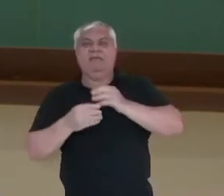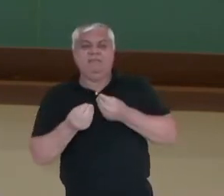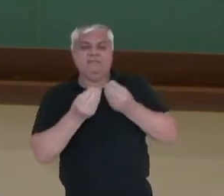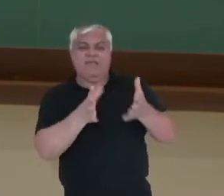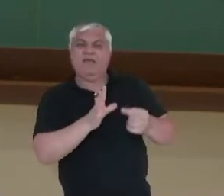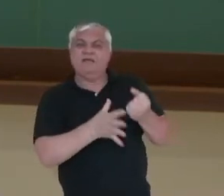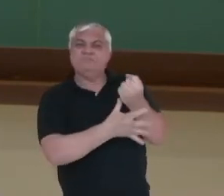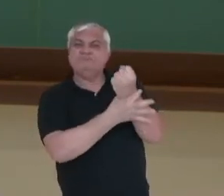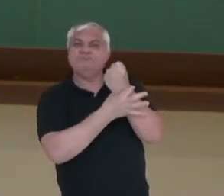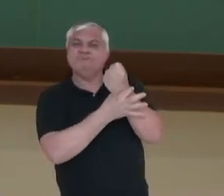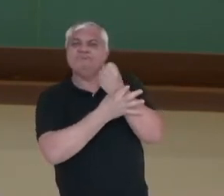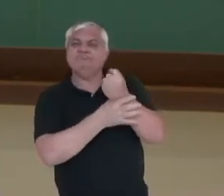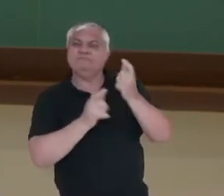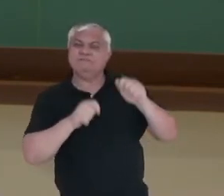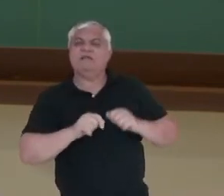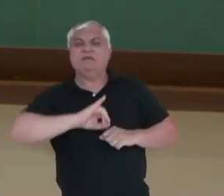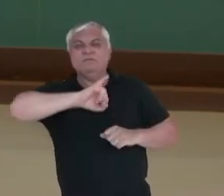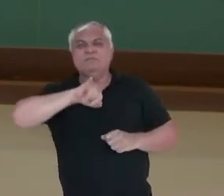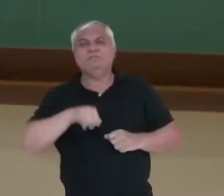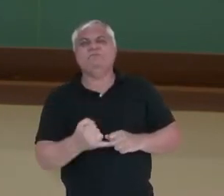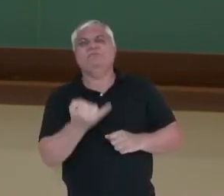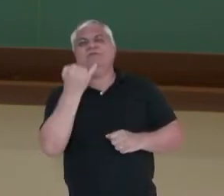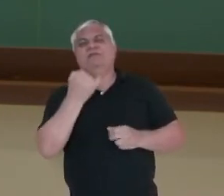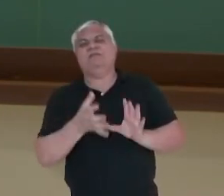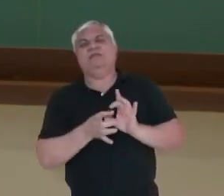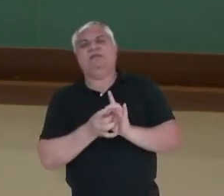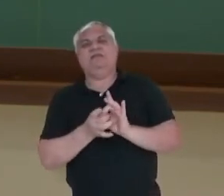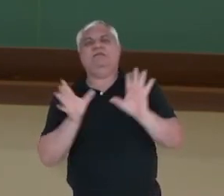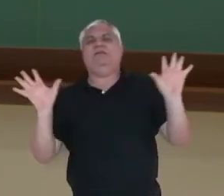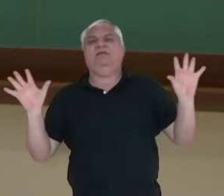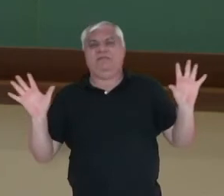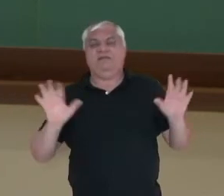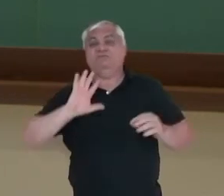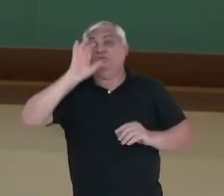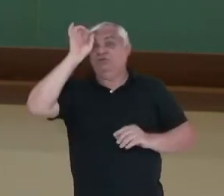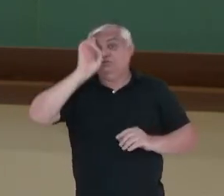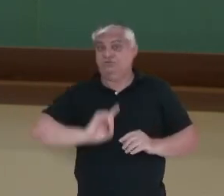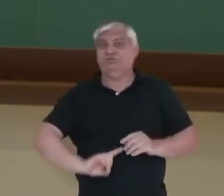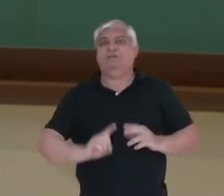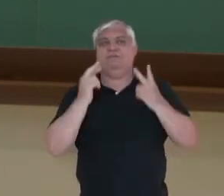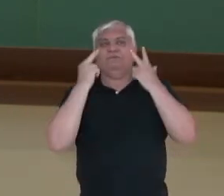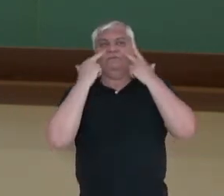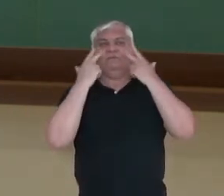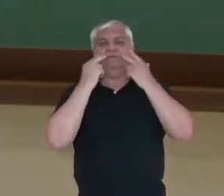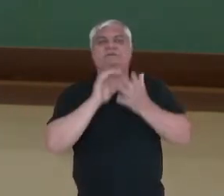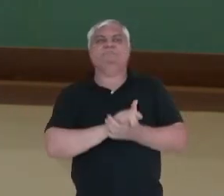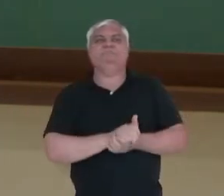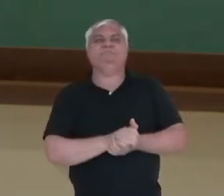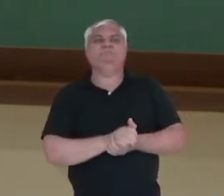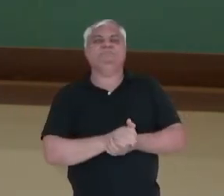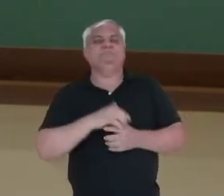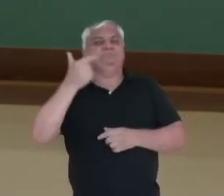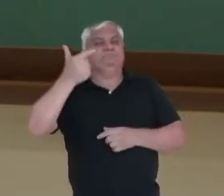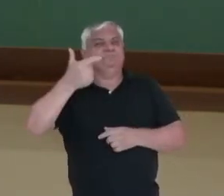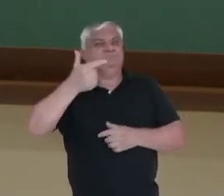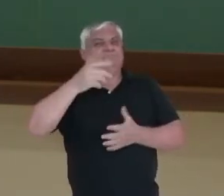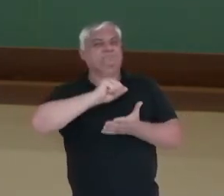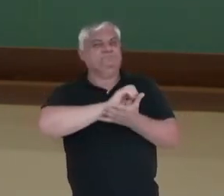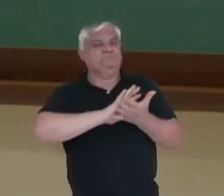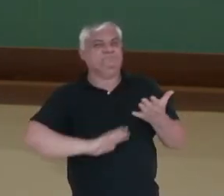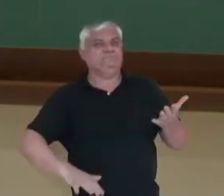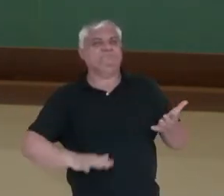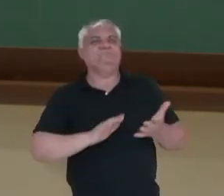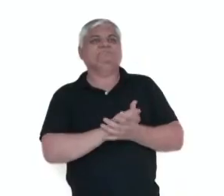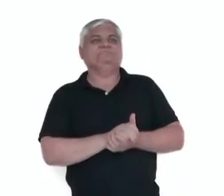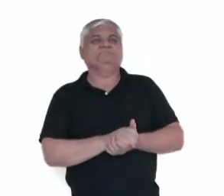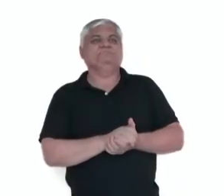nós possamos usufruir da nossa liberdade como um direito natural, certo? Vamos agora para mais uma atividade?